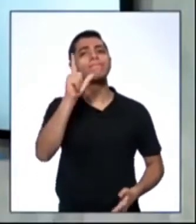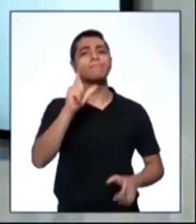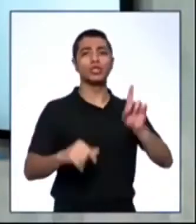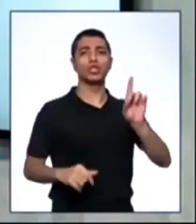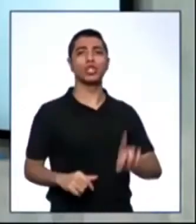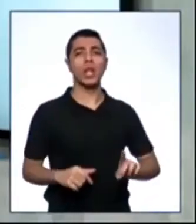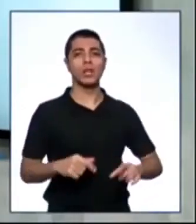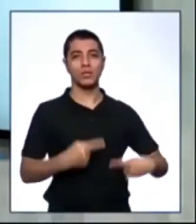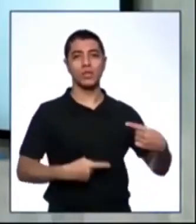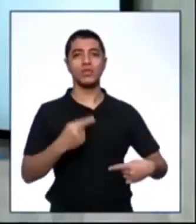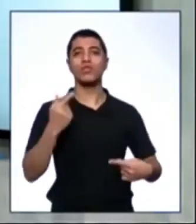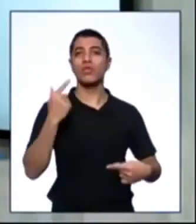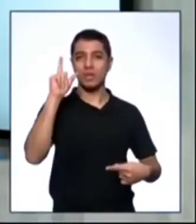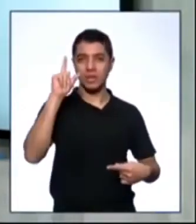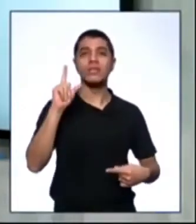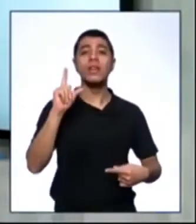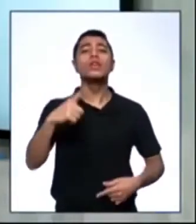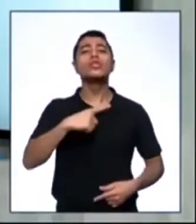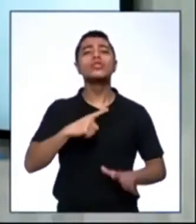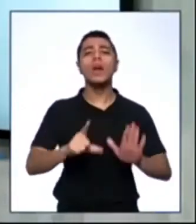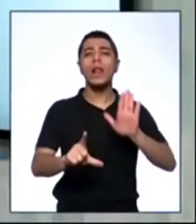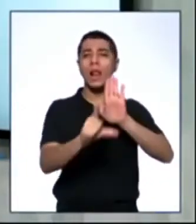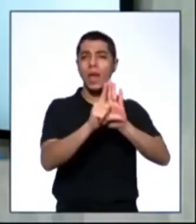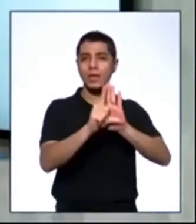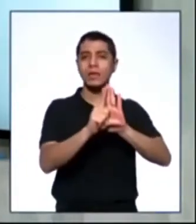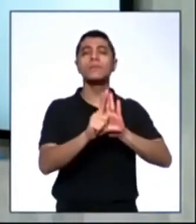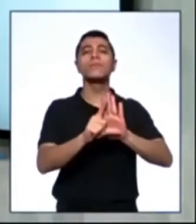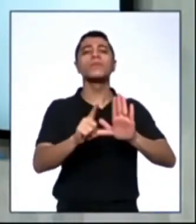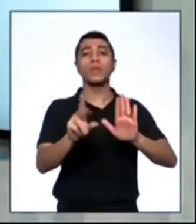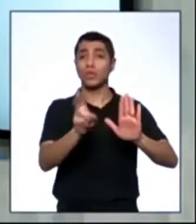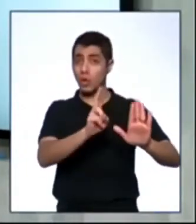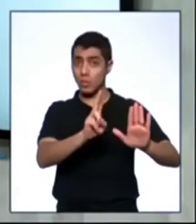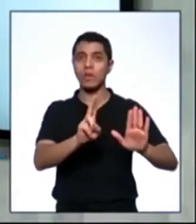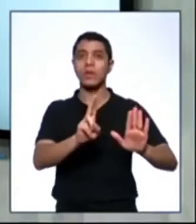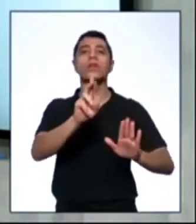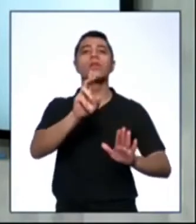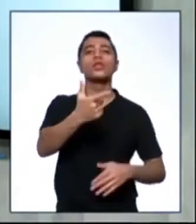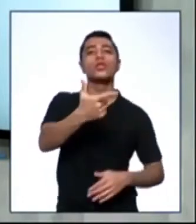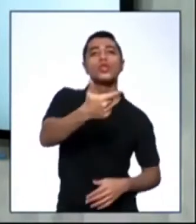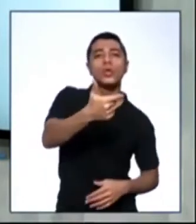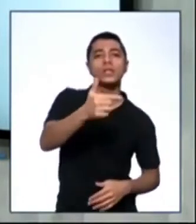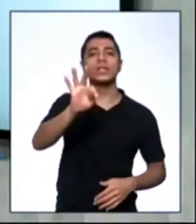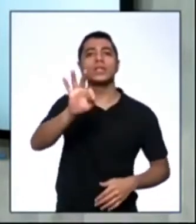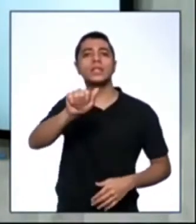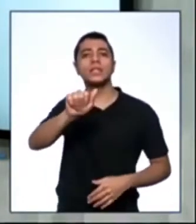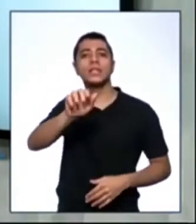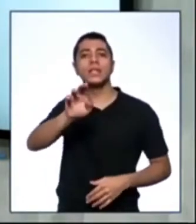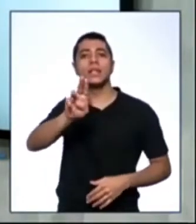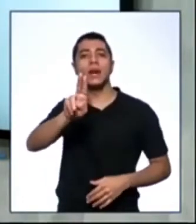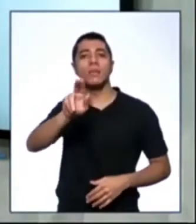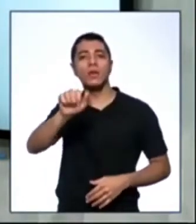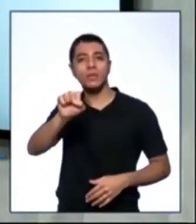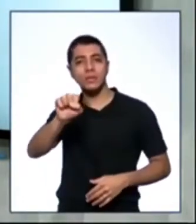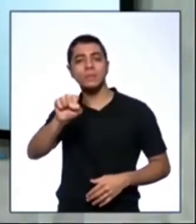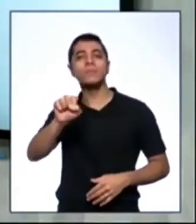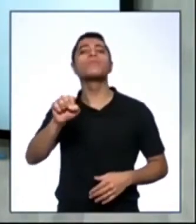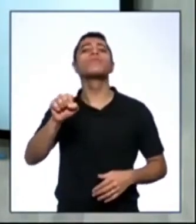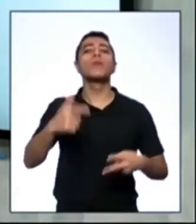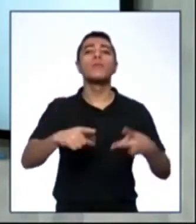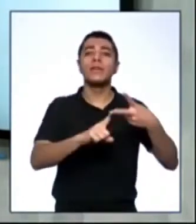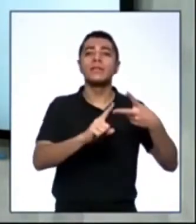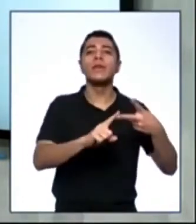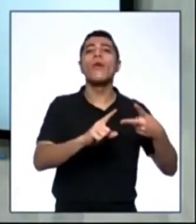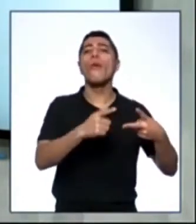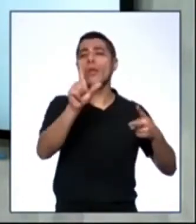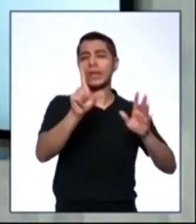da lei das 12 tábuas, que eu acho muito significativo. A lei das 12 tábuas, a lei Canuleia, que dá direito de casamento. A lei das 12 tábuas são